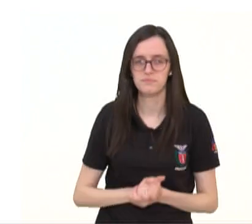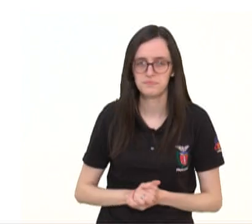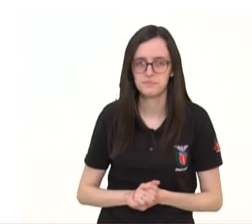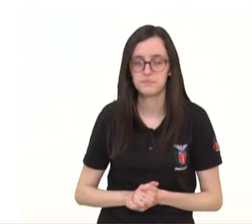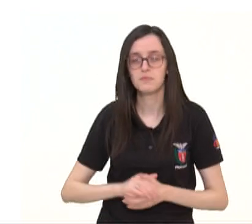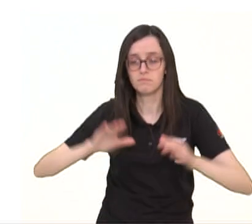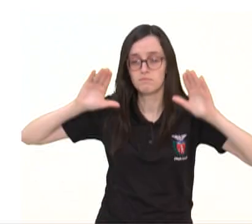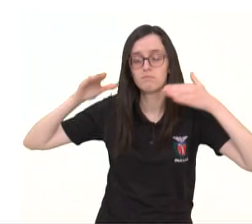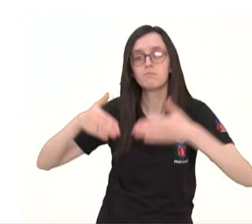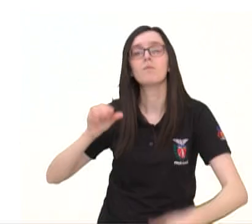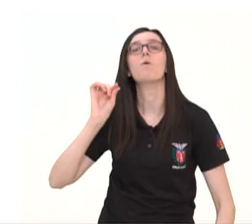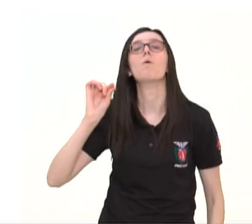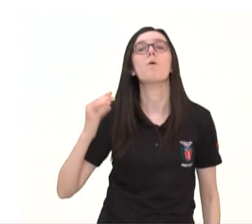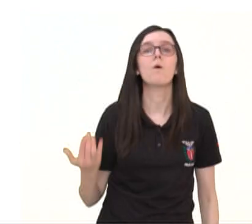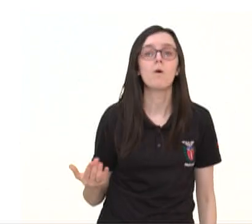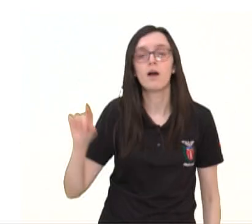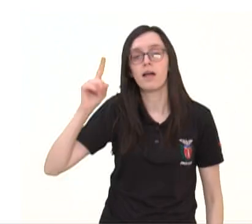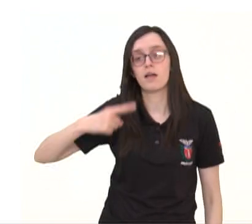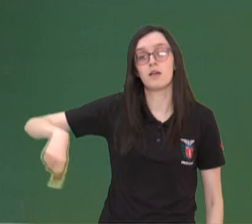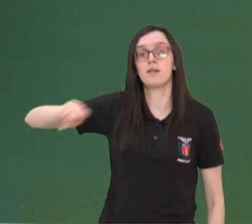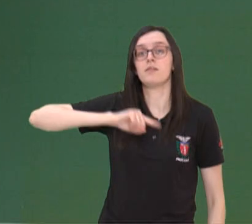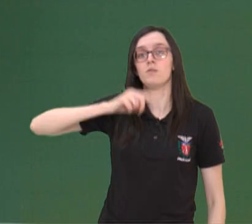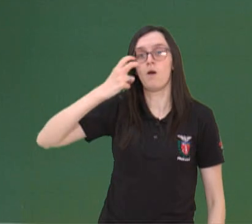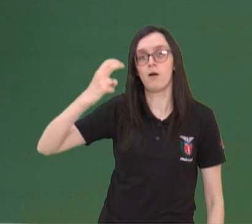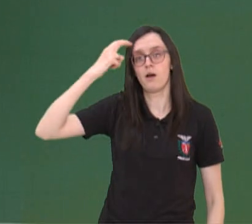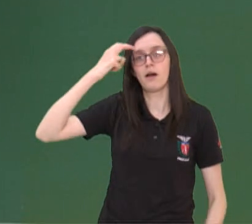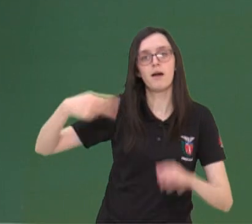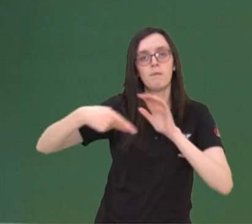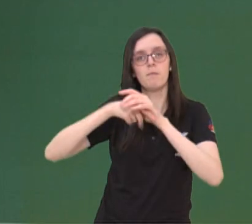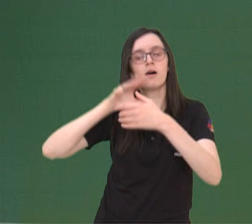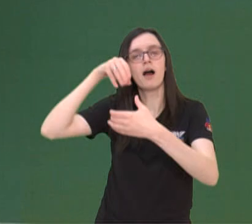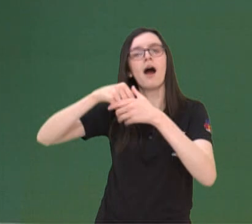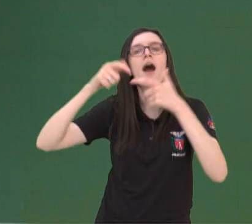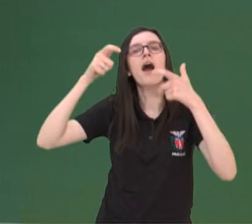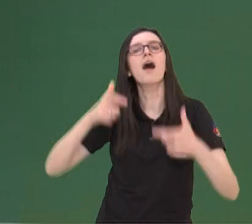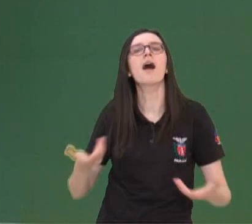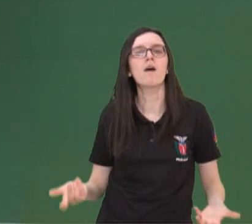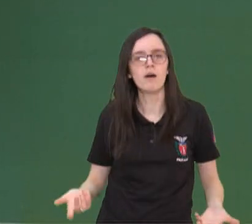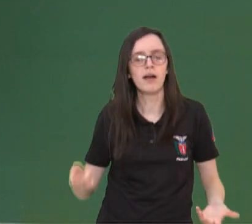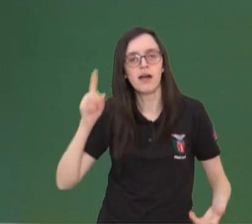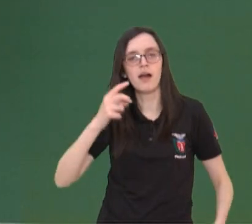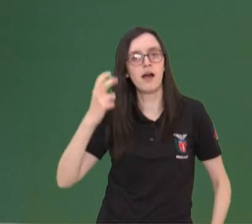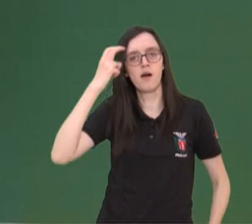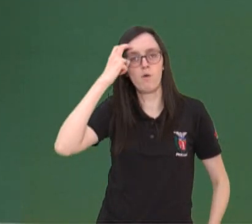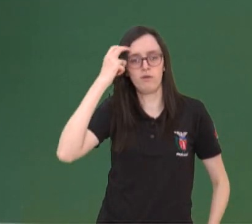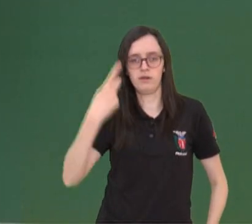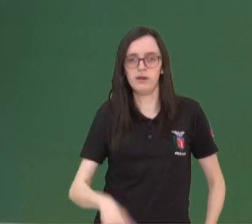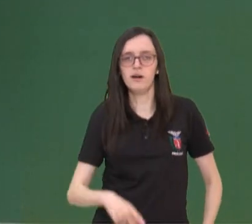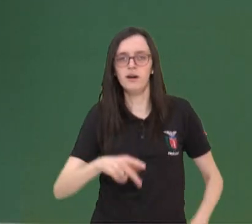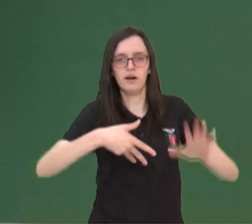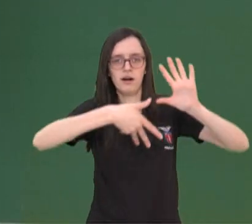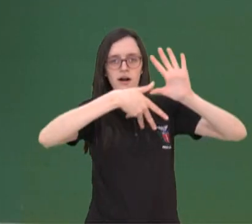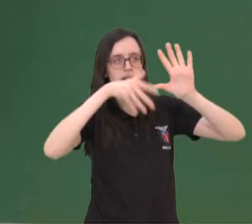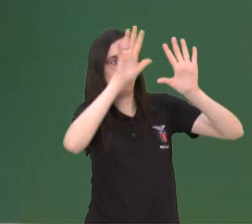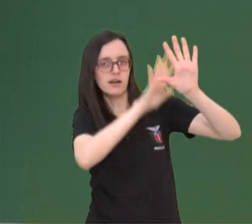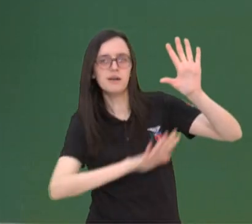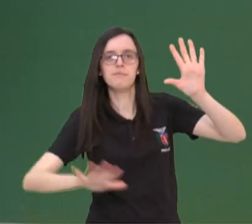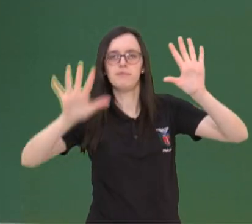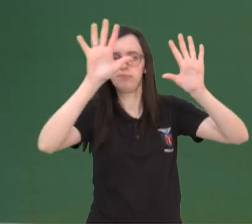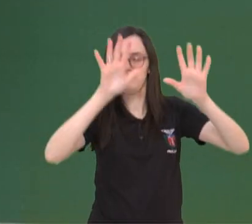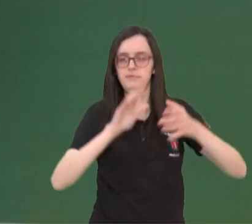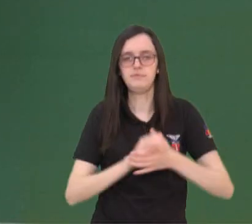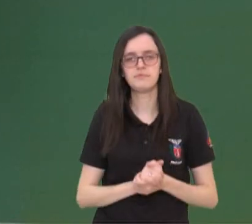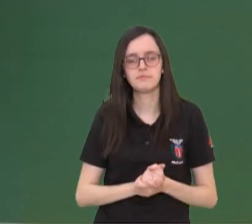em especial nossa cultura no continente americano. Se você for ver, grande parte